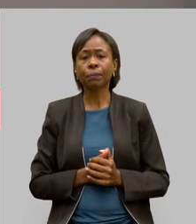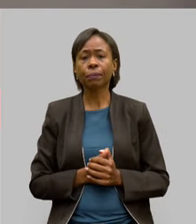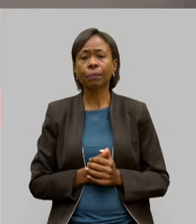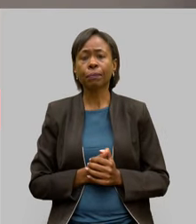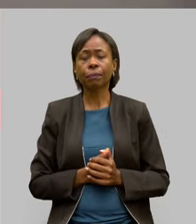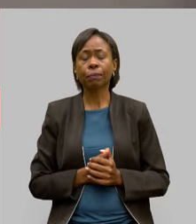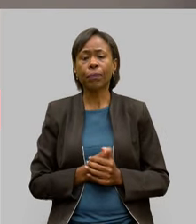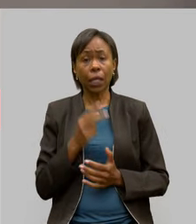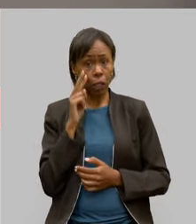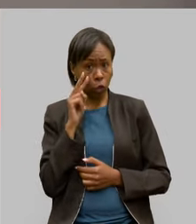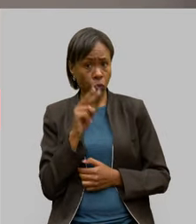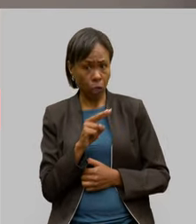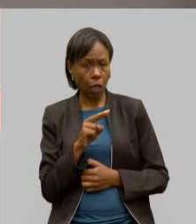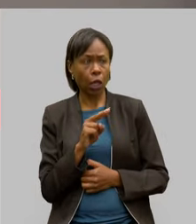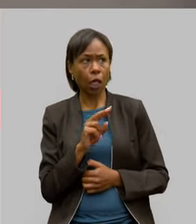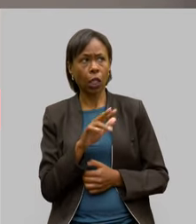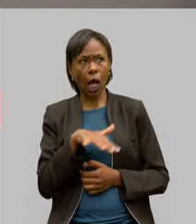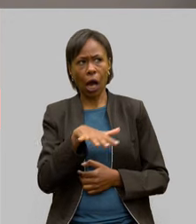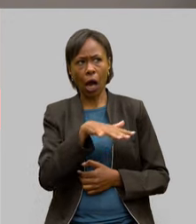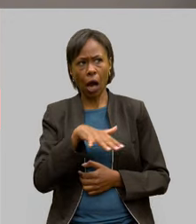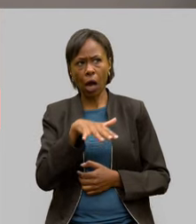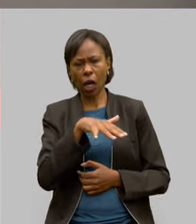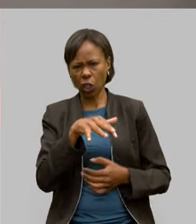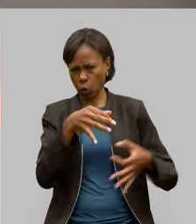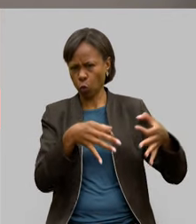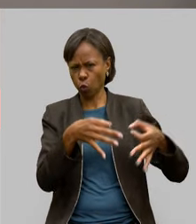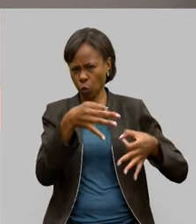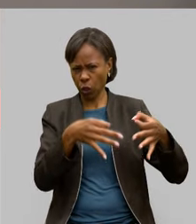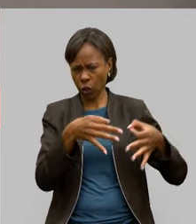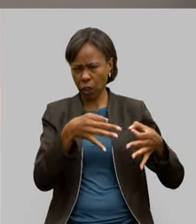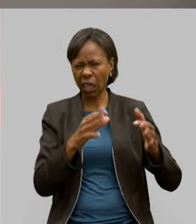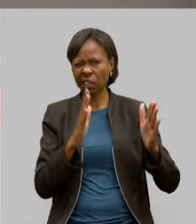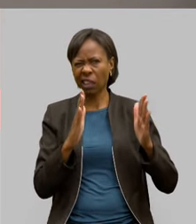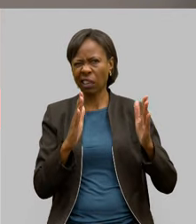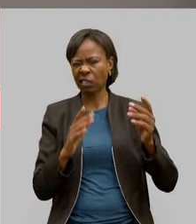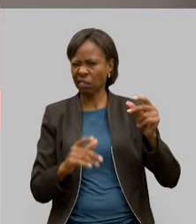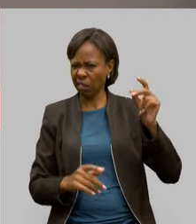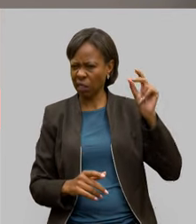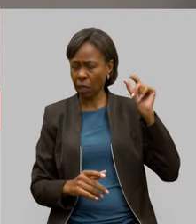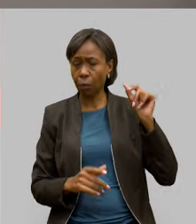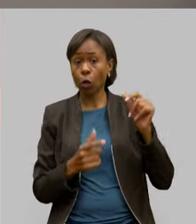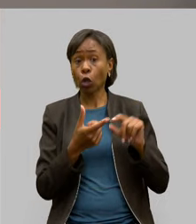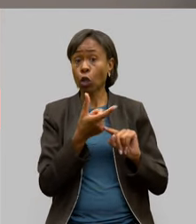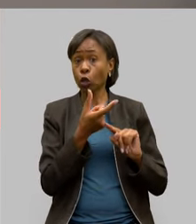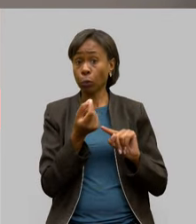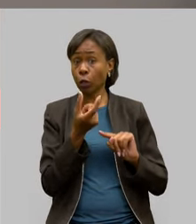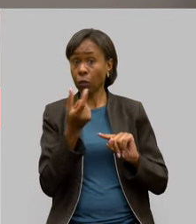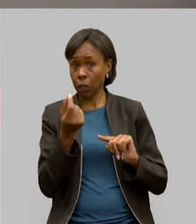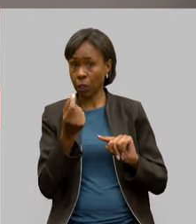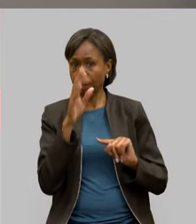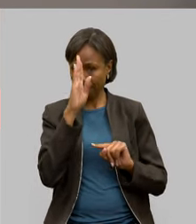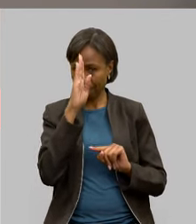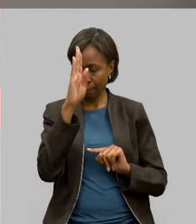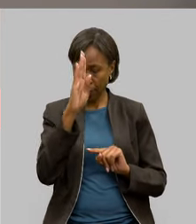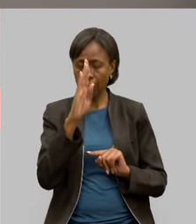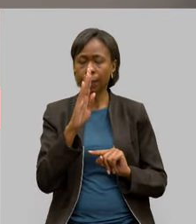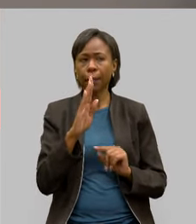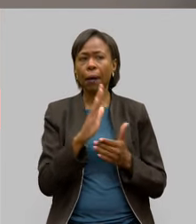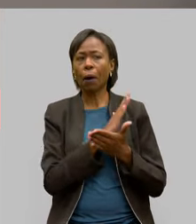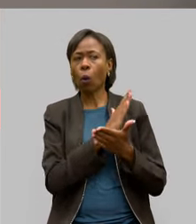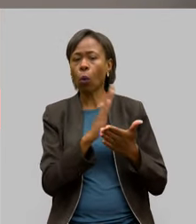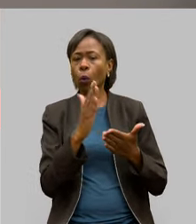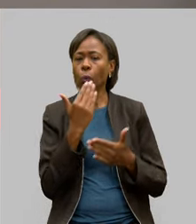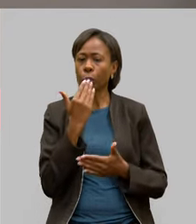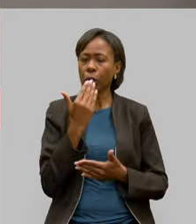Judiciário há algum tempo principalmente desde o de 2020 eh alguns pedidos né especialmente em